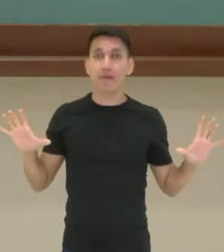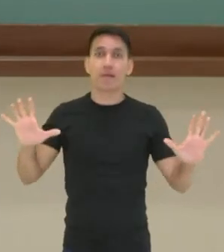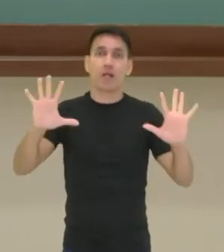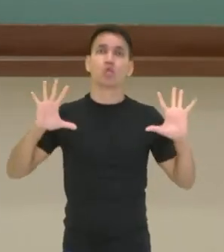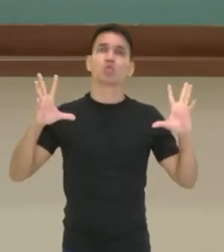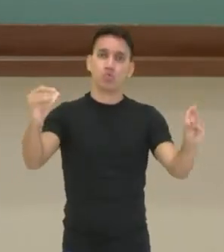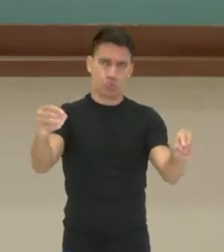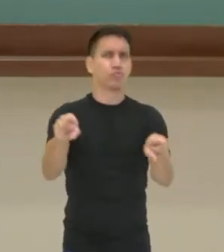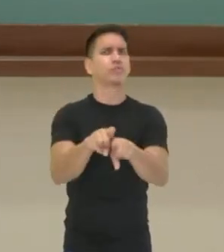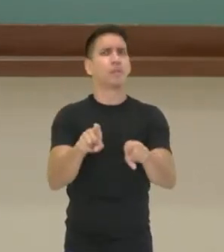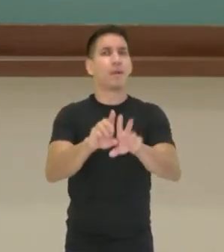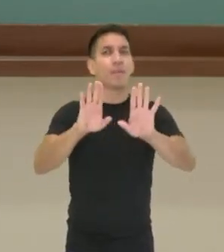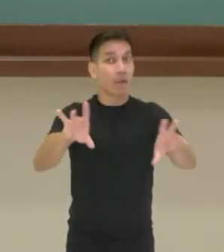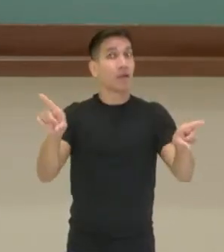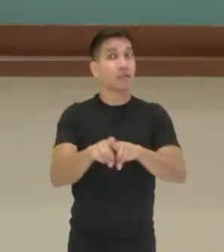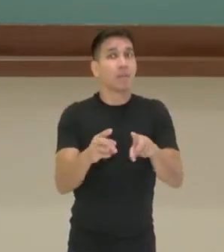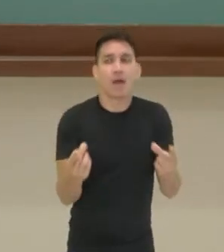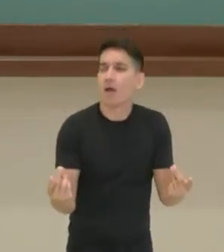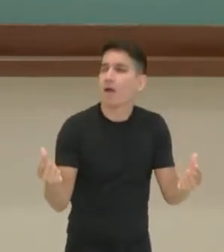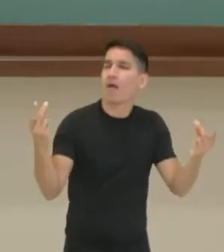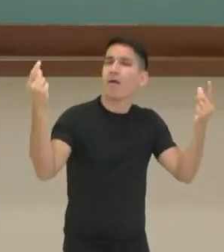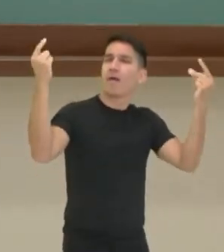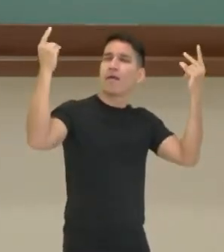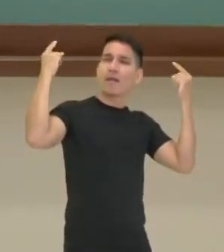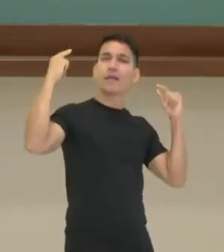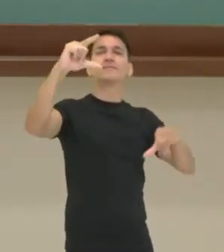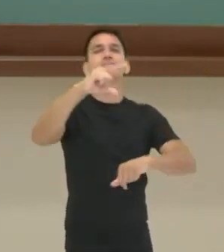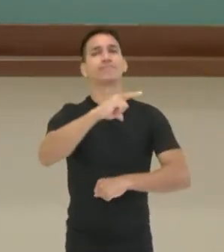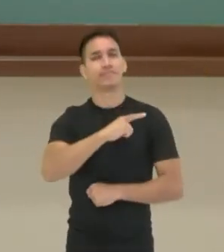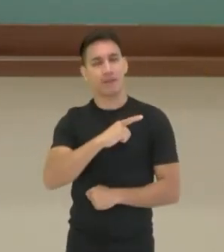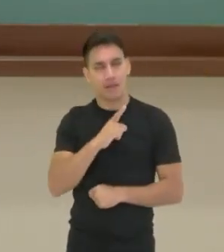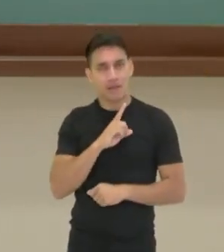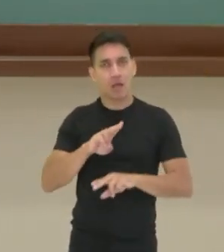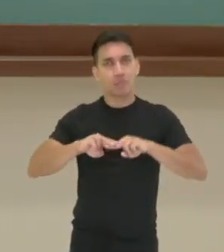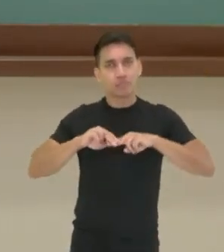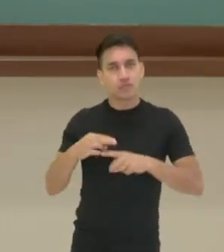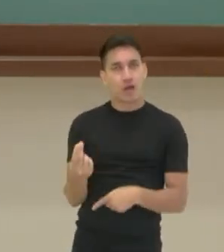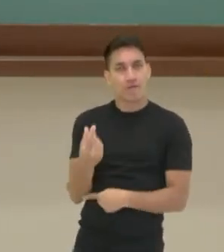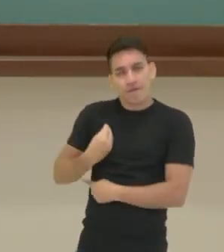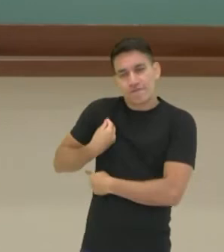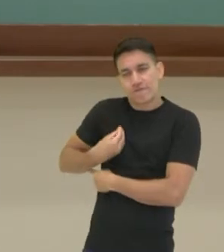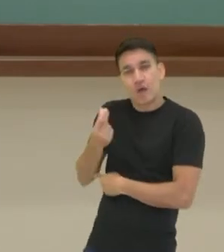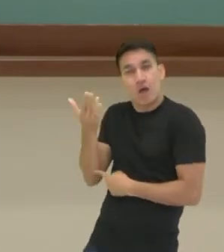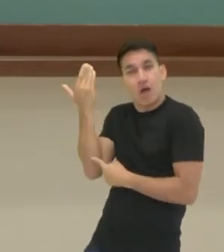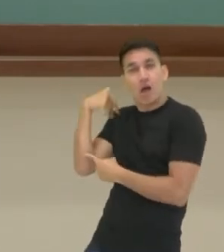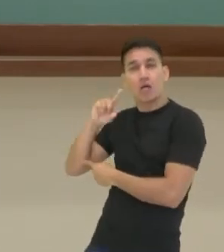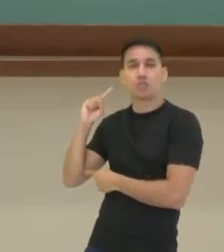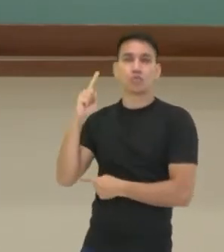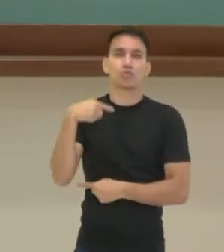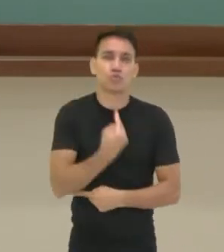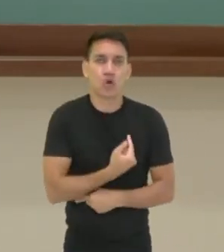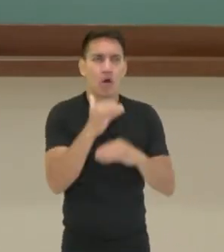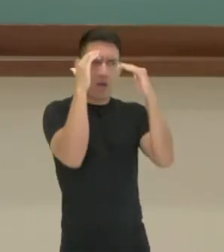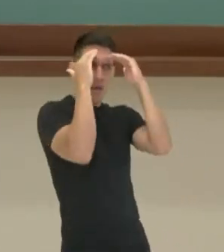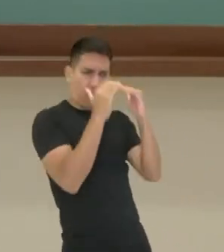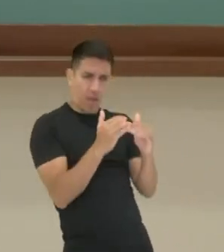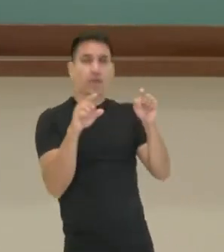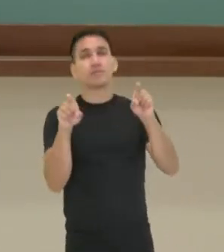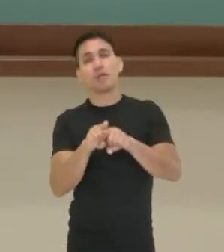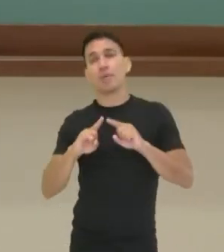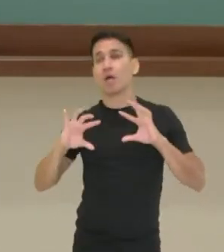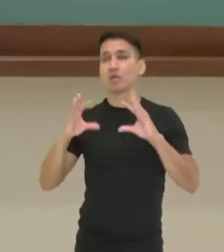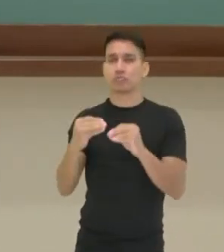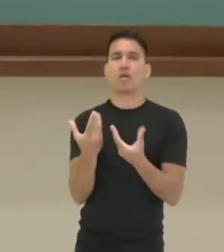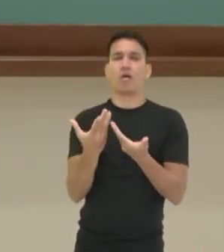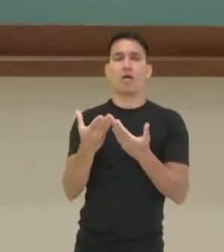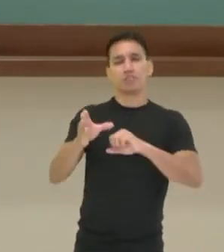também aos ancestrais, aqueles que vieram antes de nós, respeito e reverência à sua sabedoria. E,